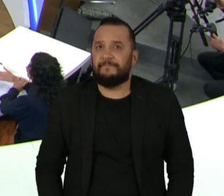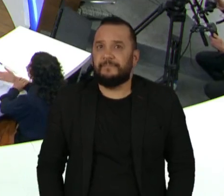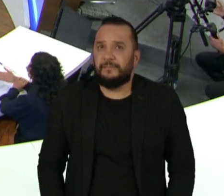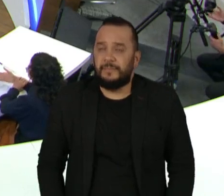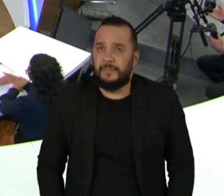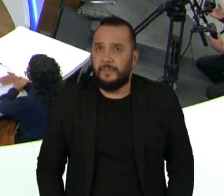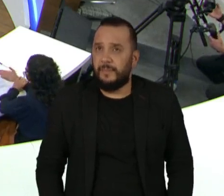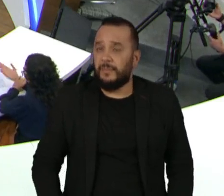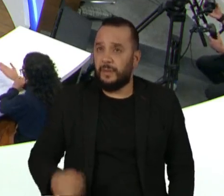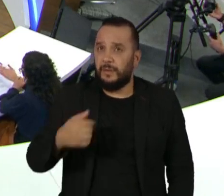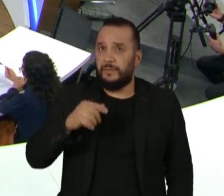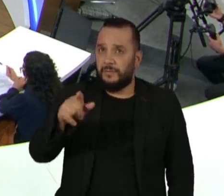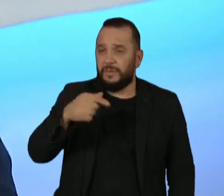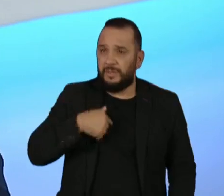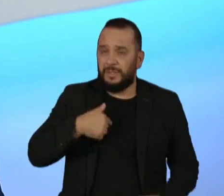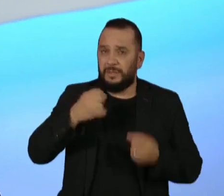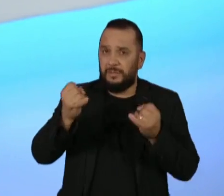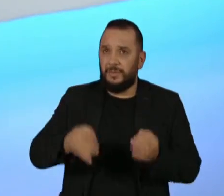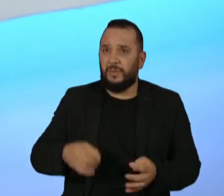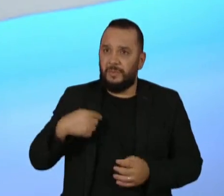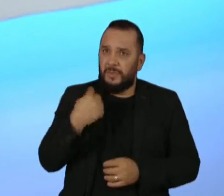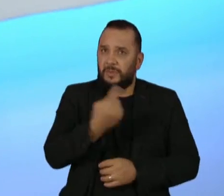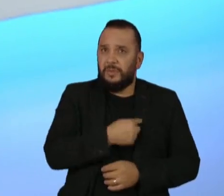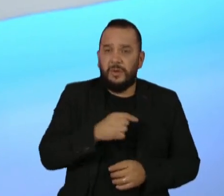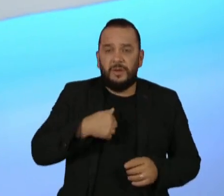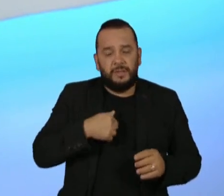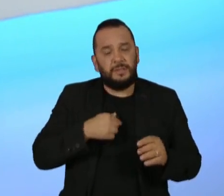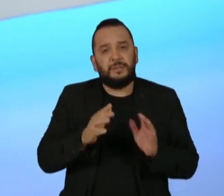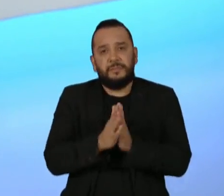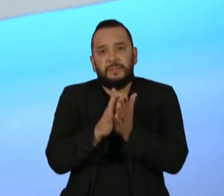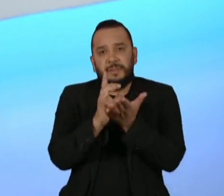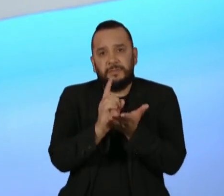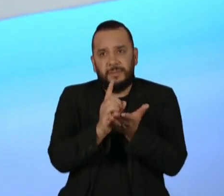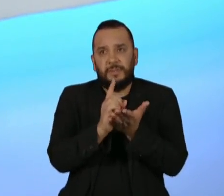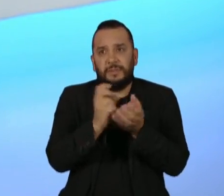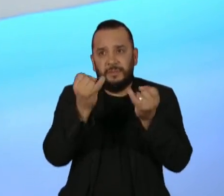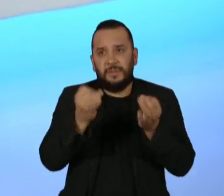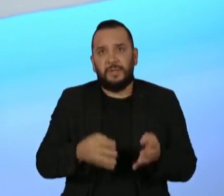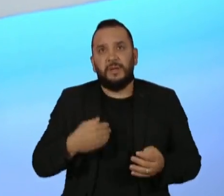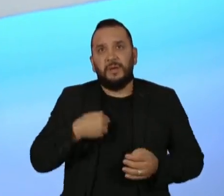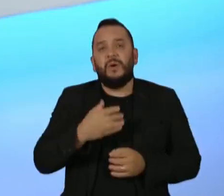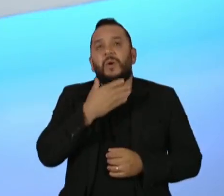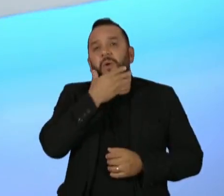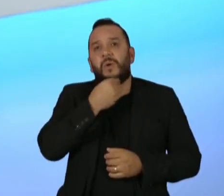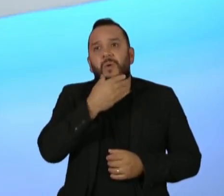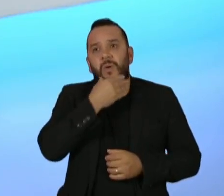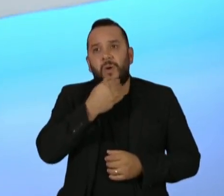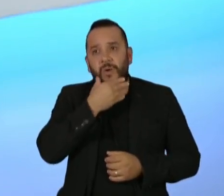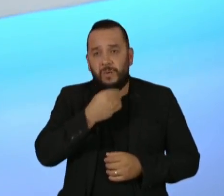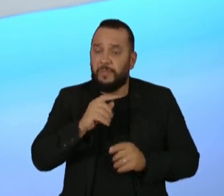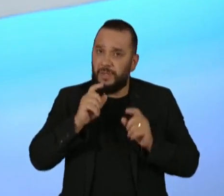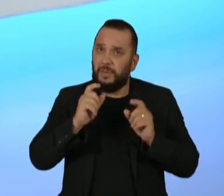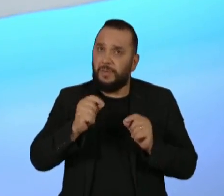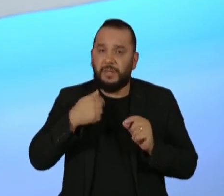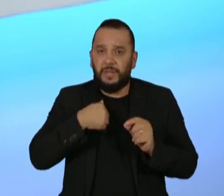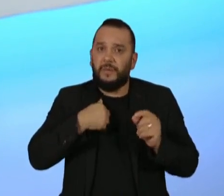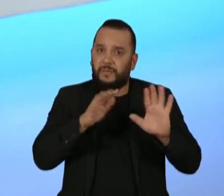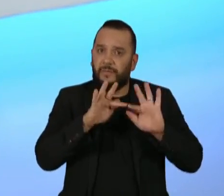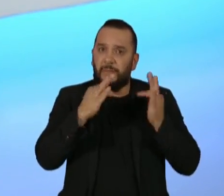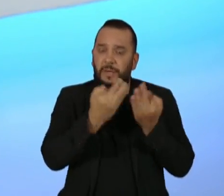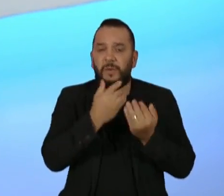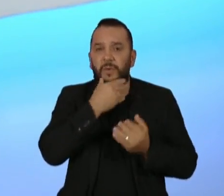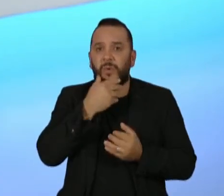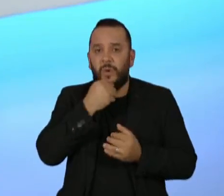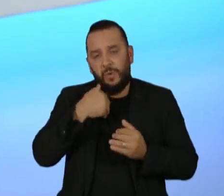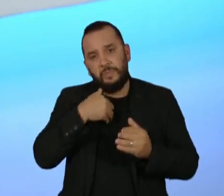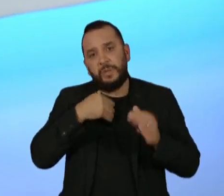Deputado, agora há pouco o senhor citou para a gente o versículo bíblico que fala que o homem tem a prevalência sobre a mulher na estrutura familiar.